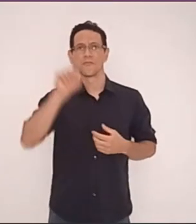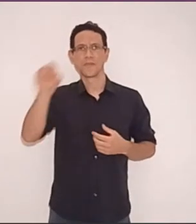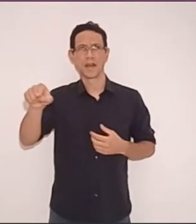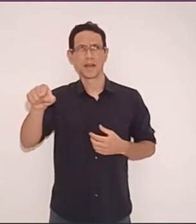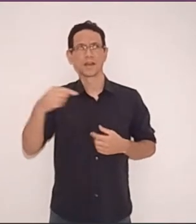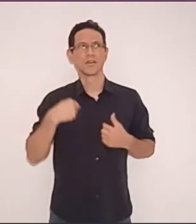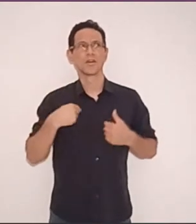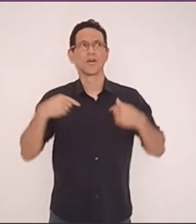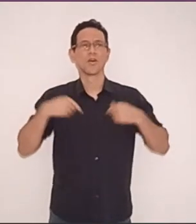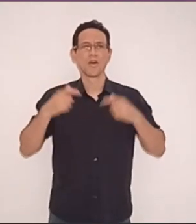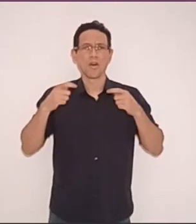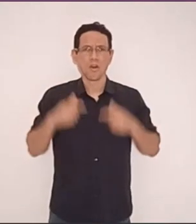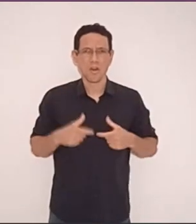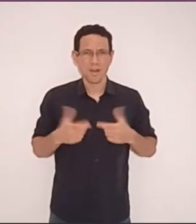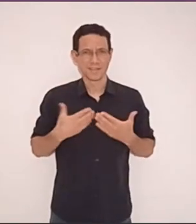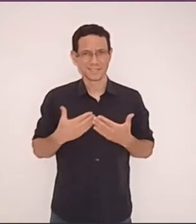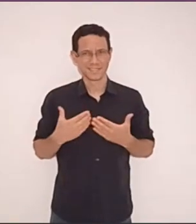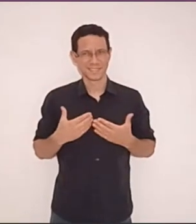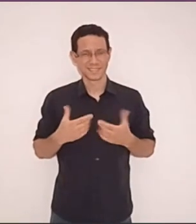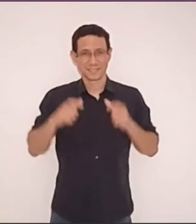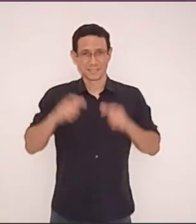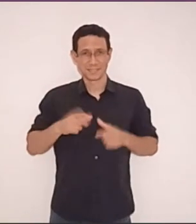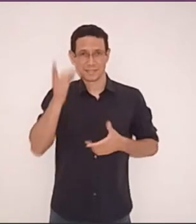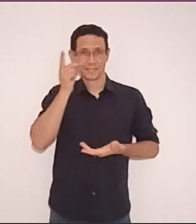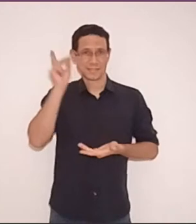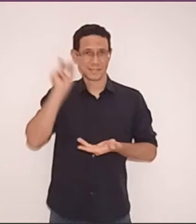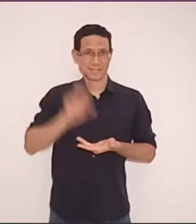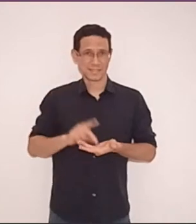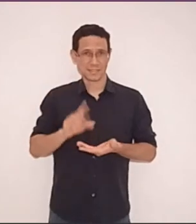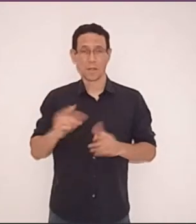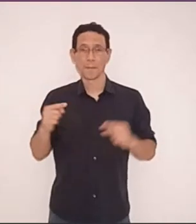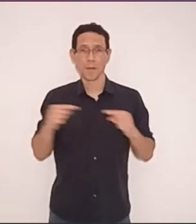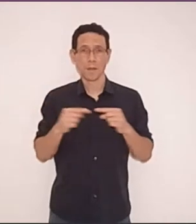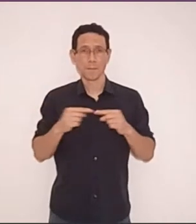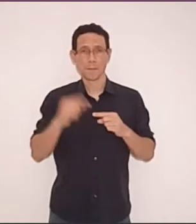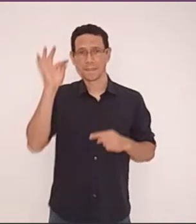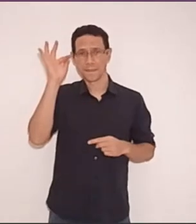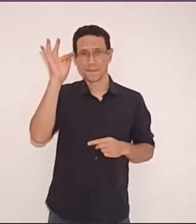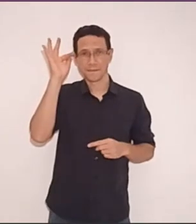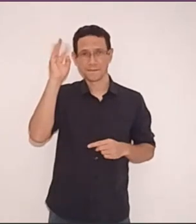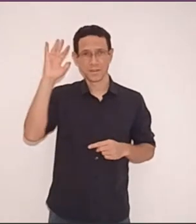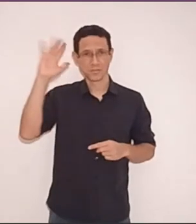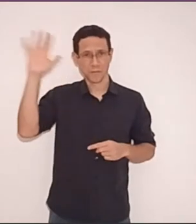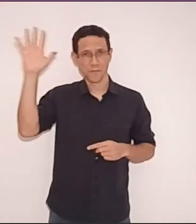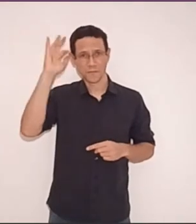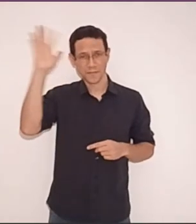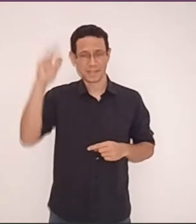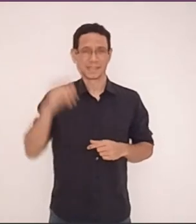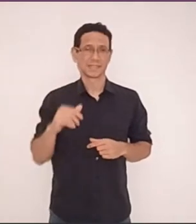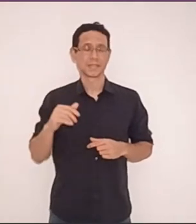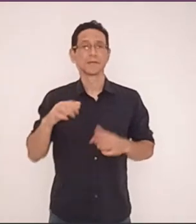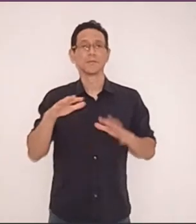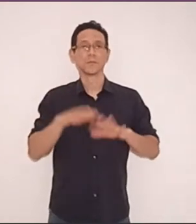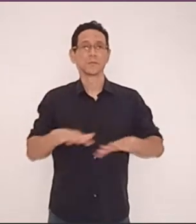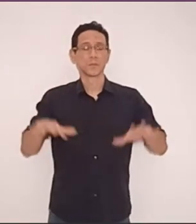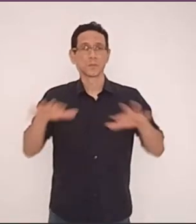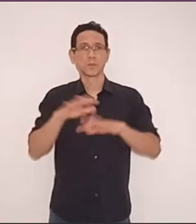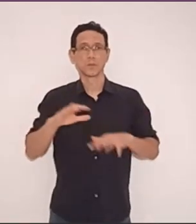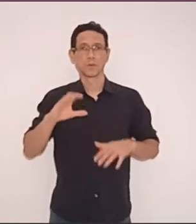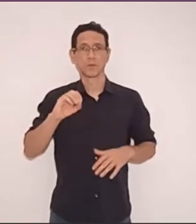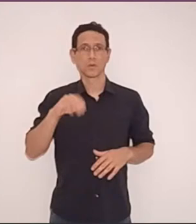nós vemos de uma realidade e aí as filosofias né o assunto é do universo formologico